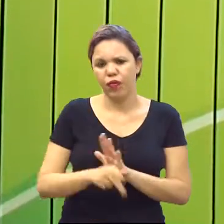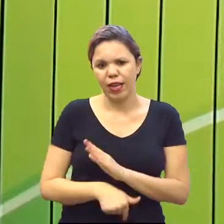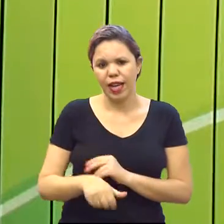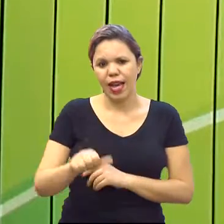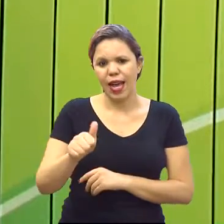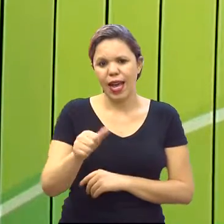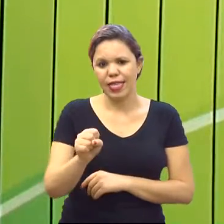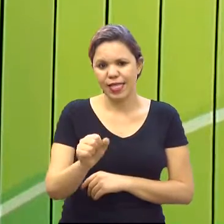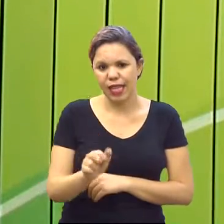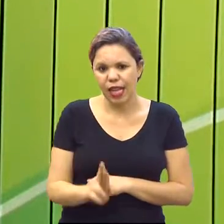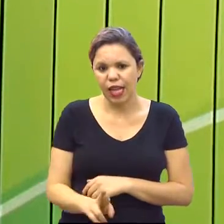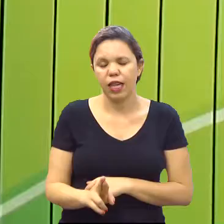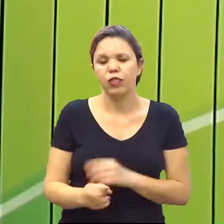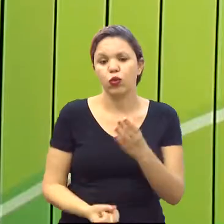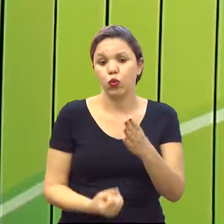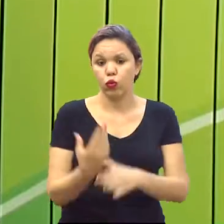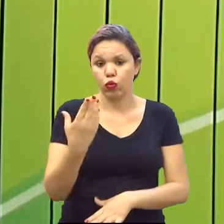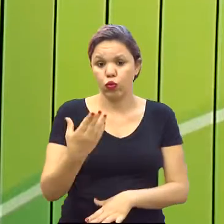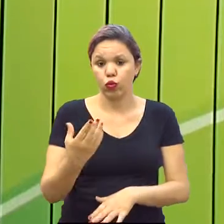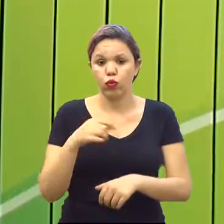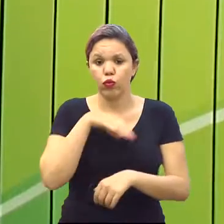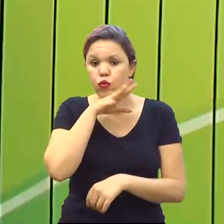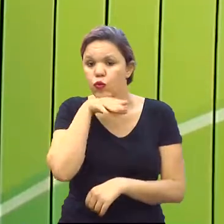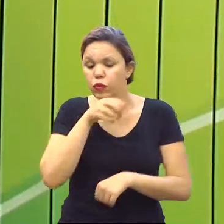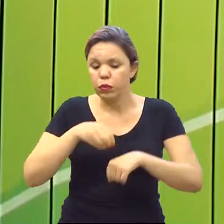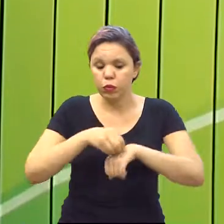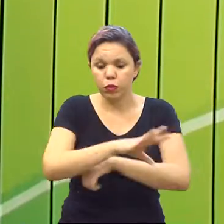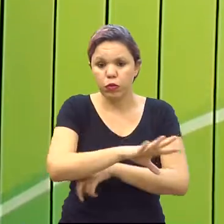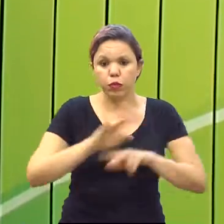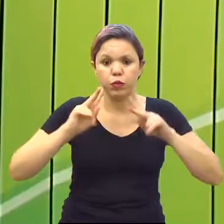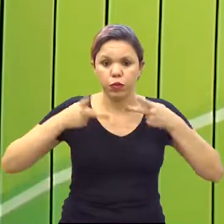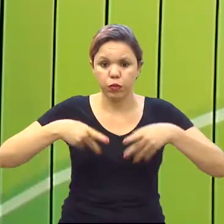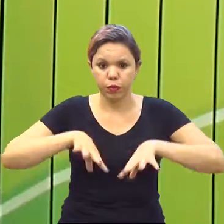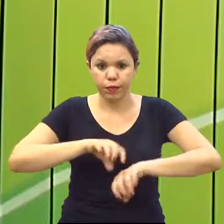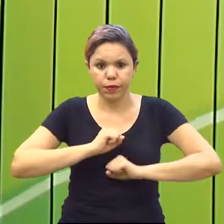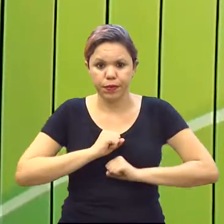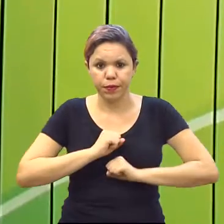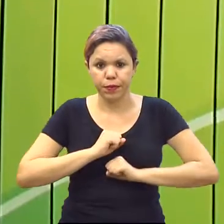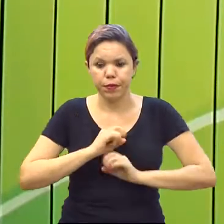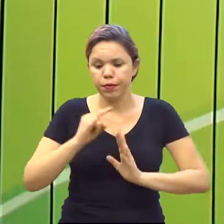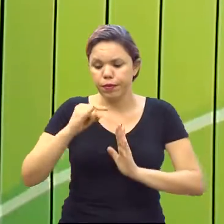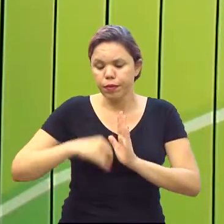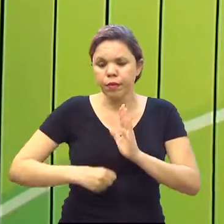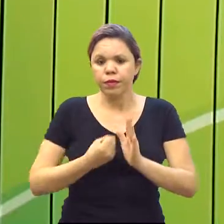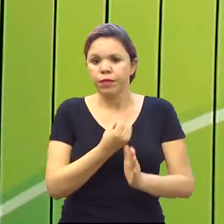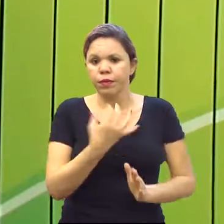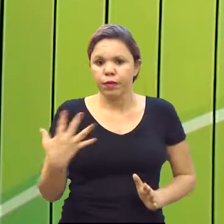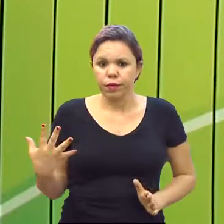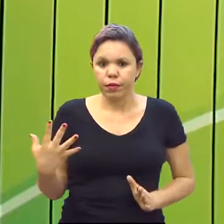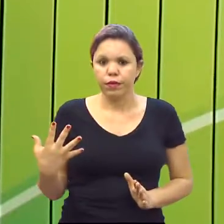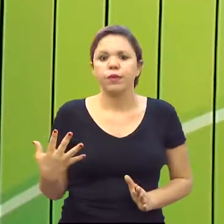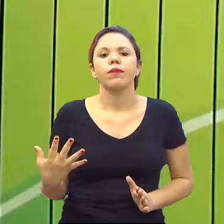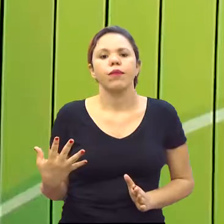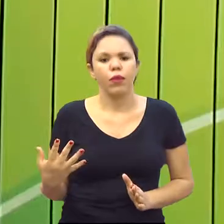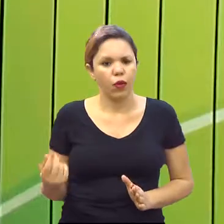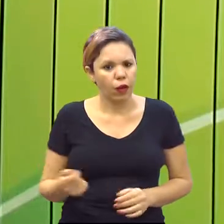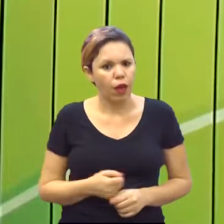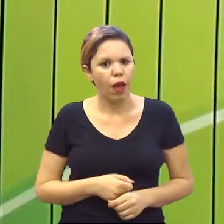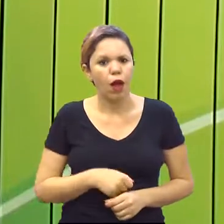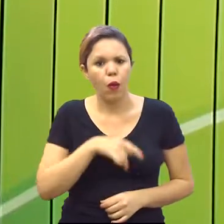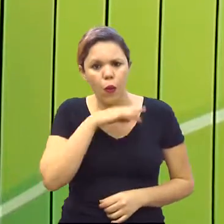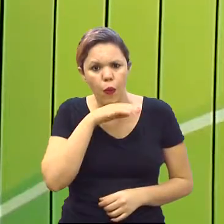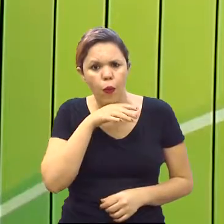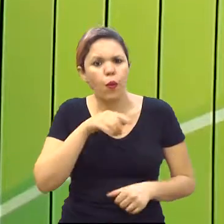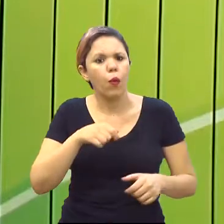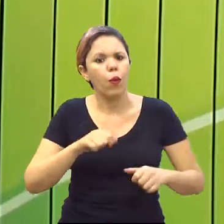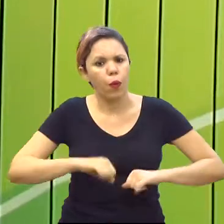a SARS, que surgiram em animais e depois migraram para os humanos. O documento destaca ainda o alto custo dessas